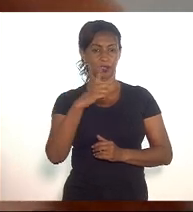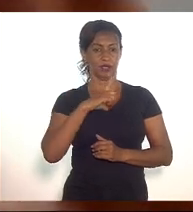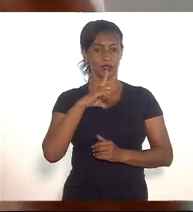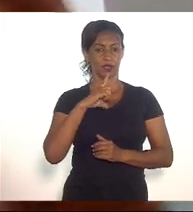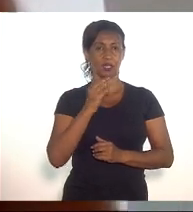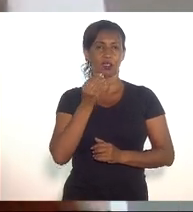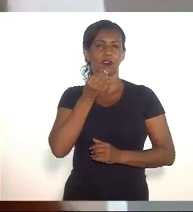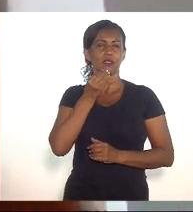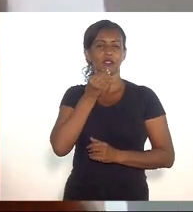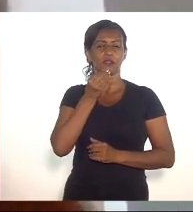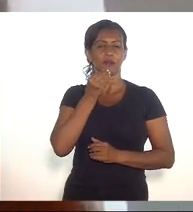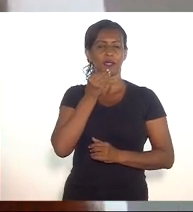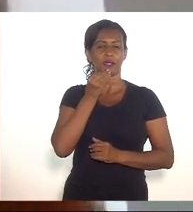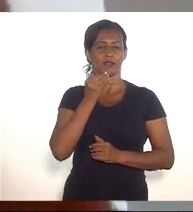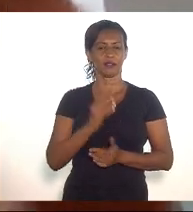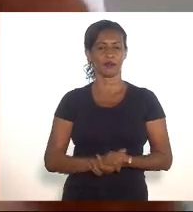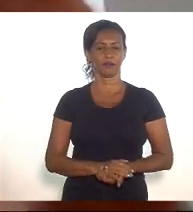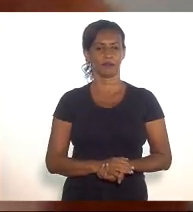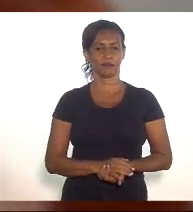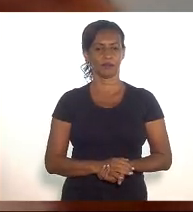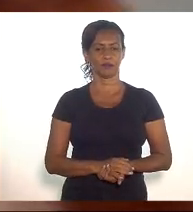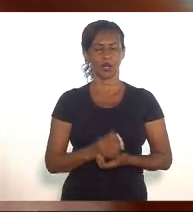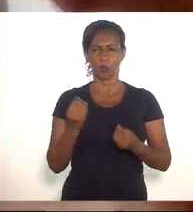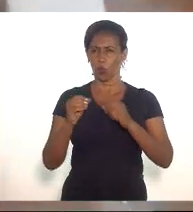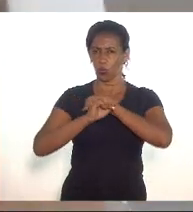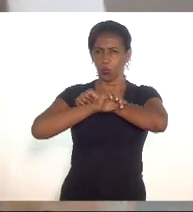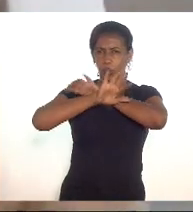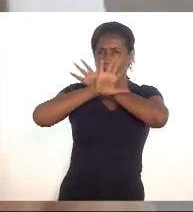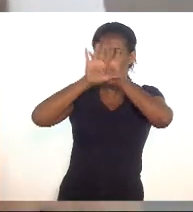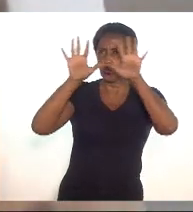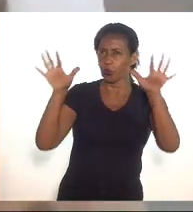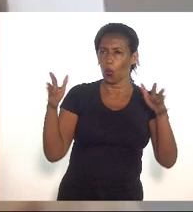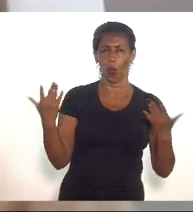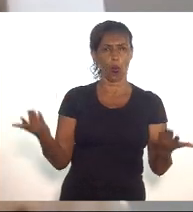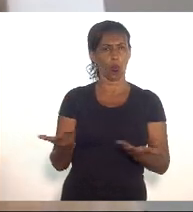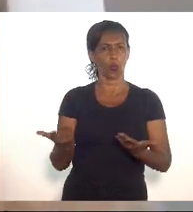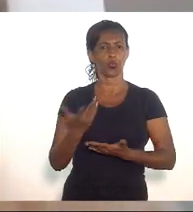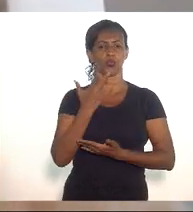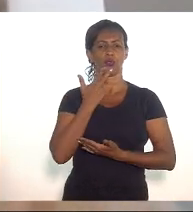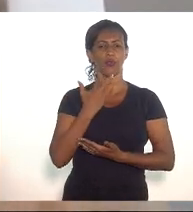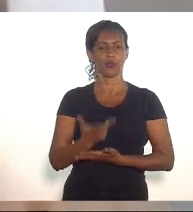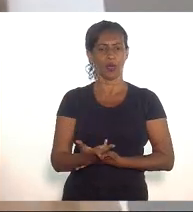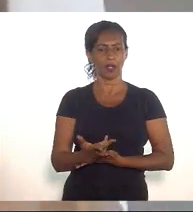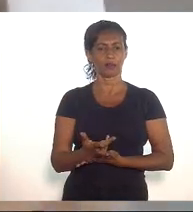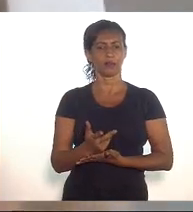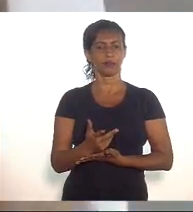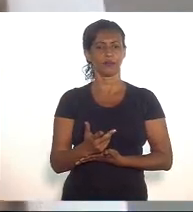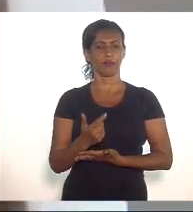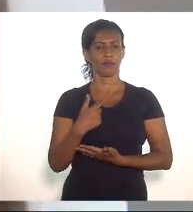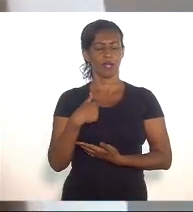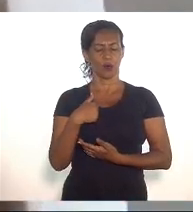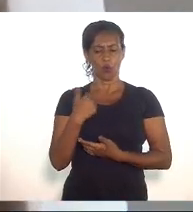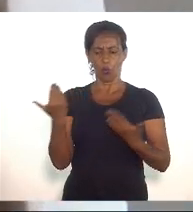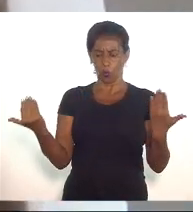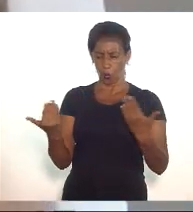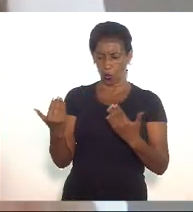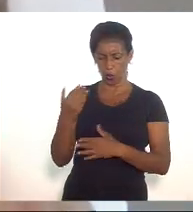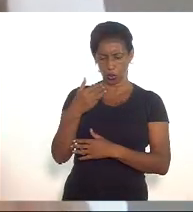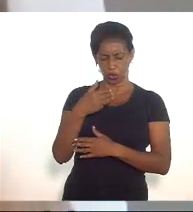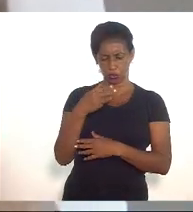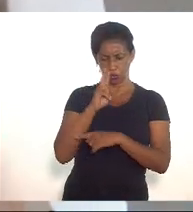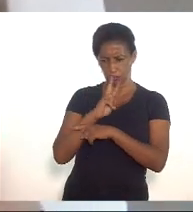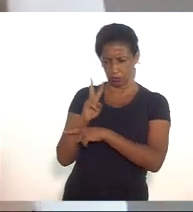uma transparência muito grande. Hoje eu digo aos senhores, hoje eu estou monitorando